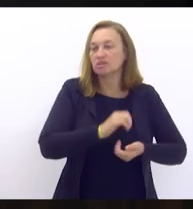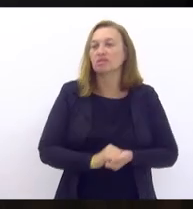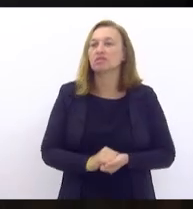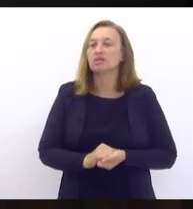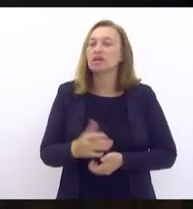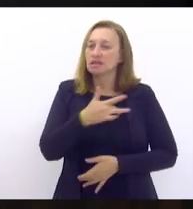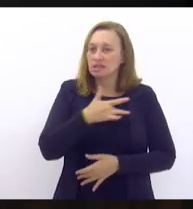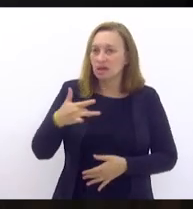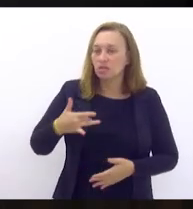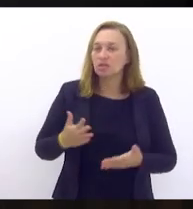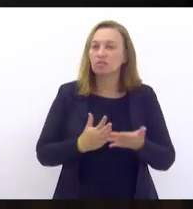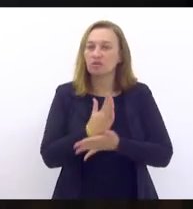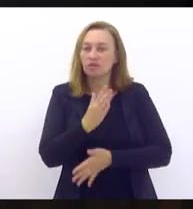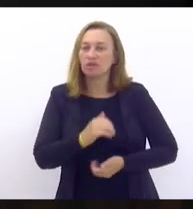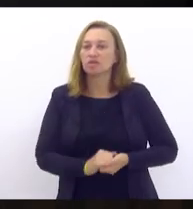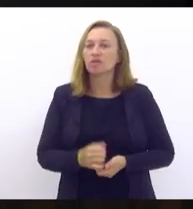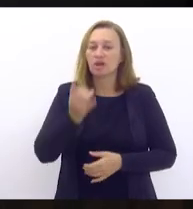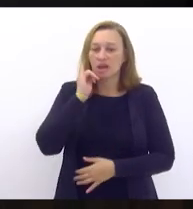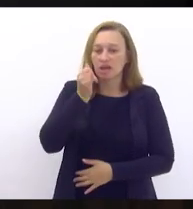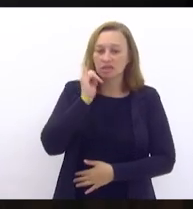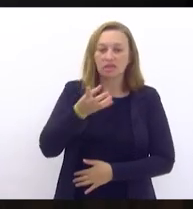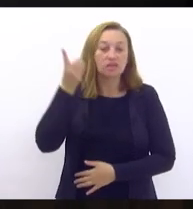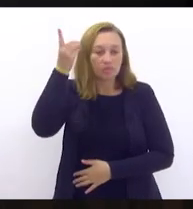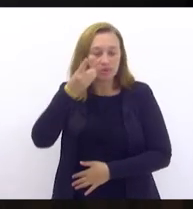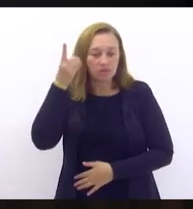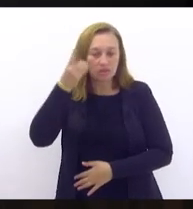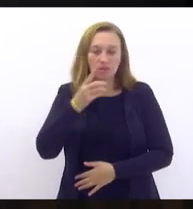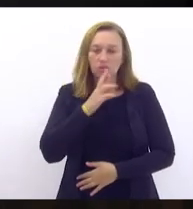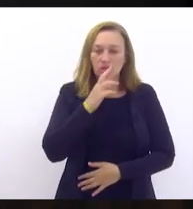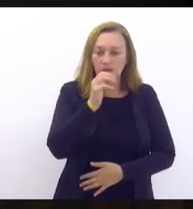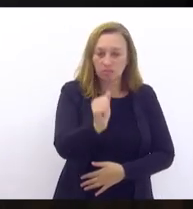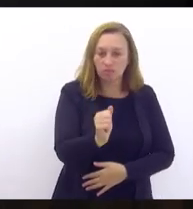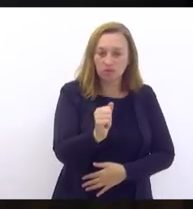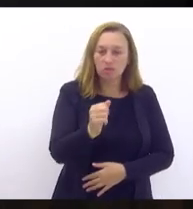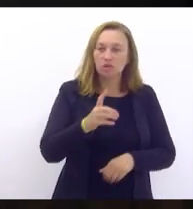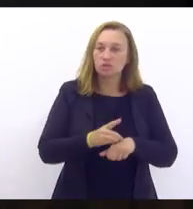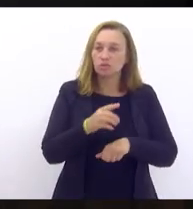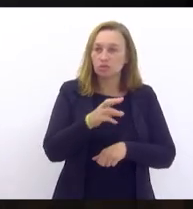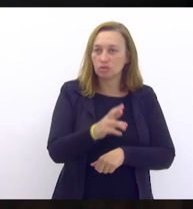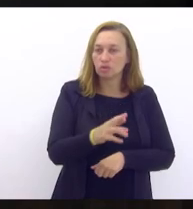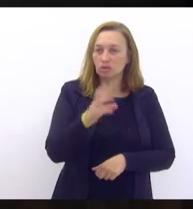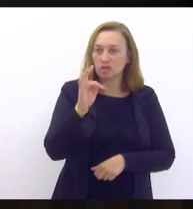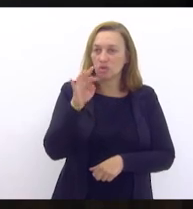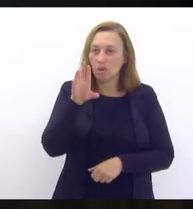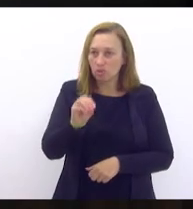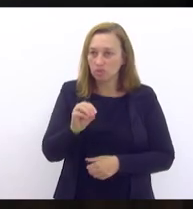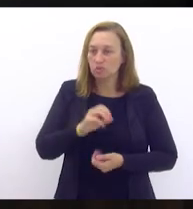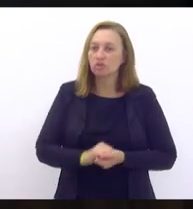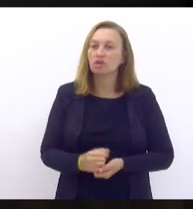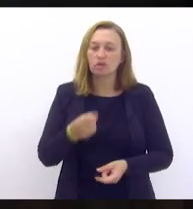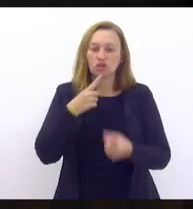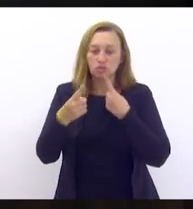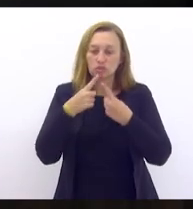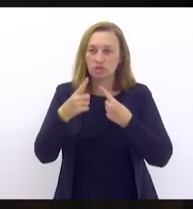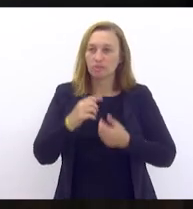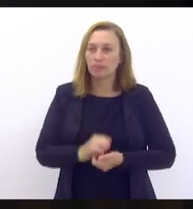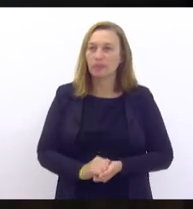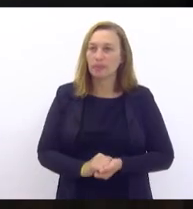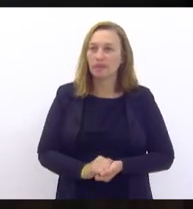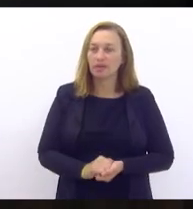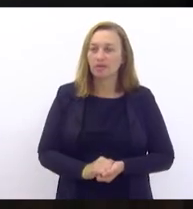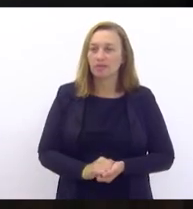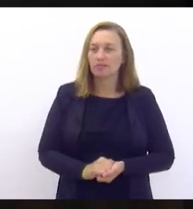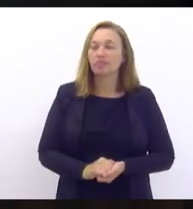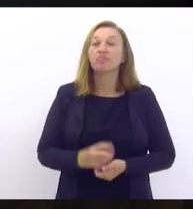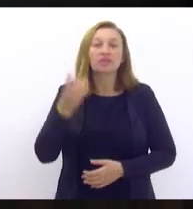e de Saúde favorável. Relatores, deputados Rodrigo Amorim e doutor Deodalto. Em discussão. Para discutir, senhor